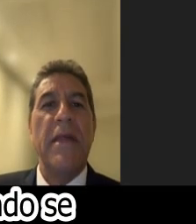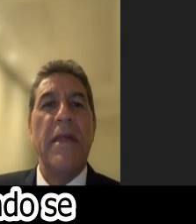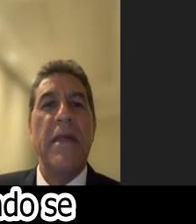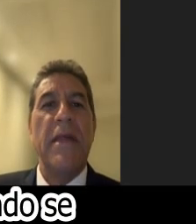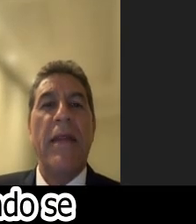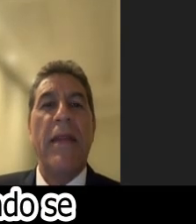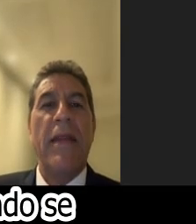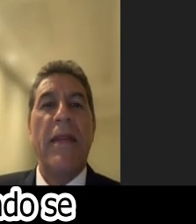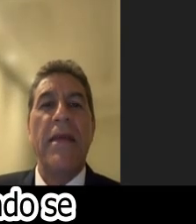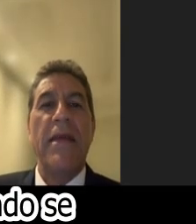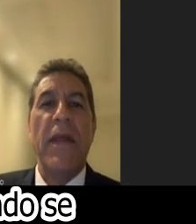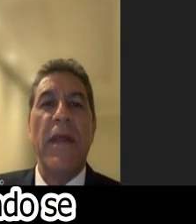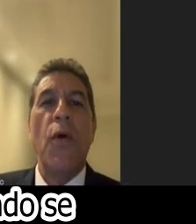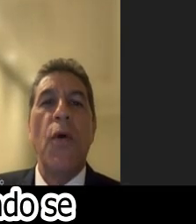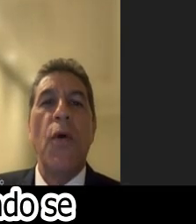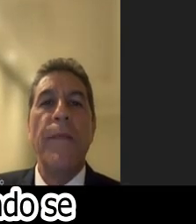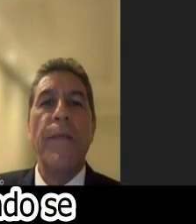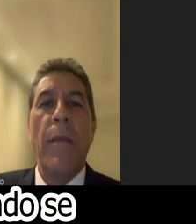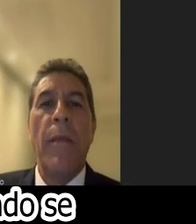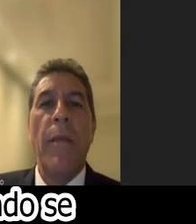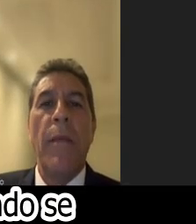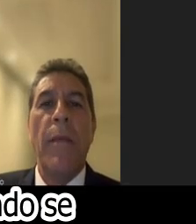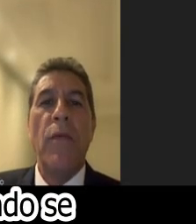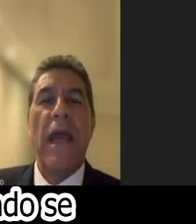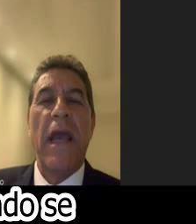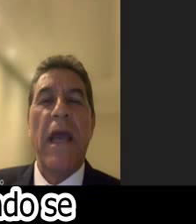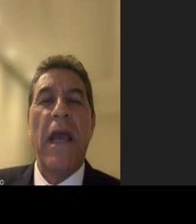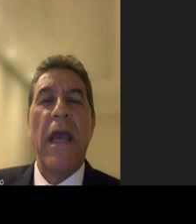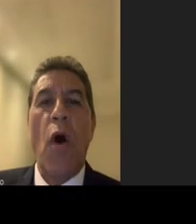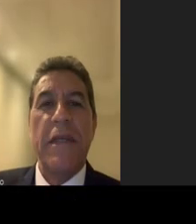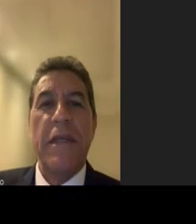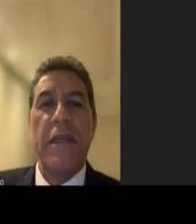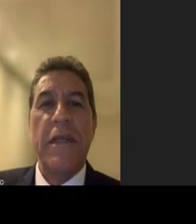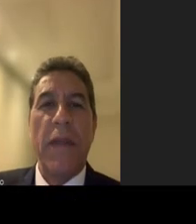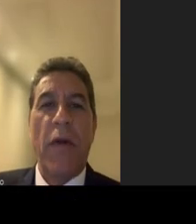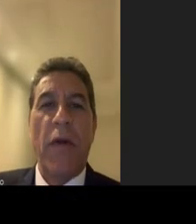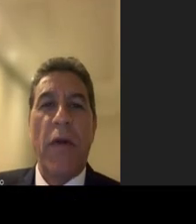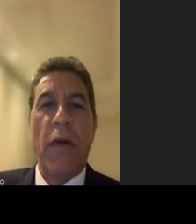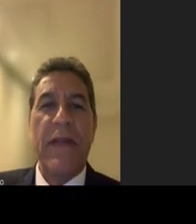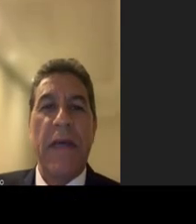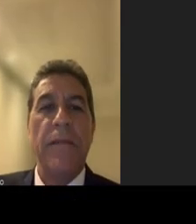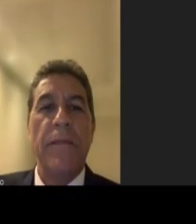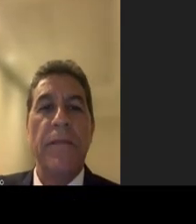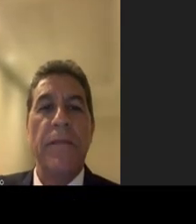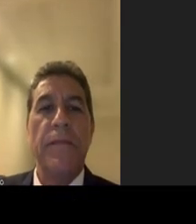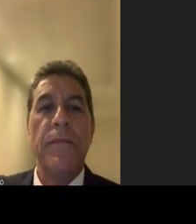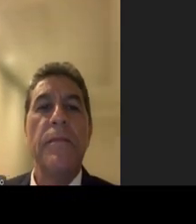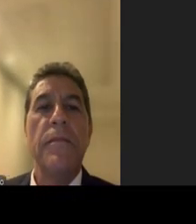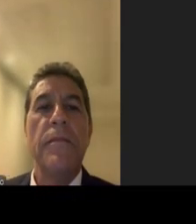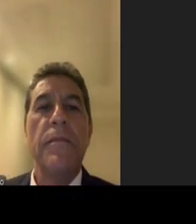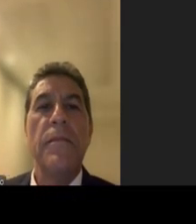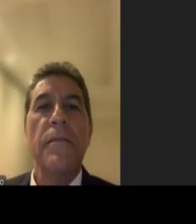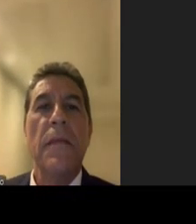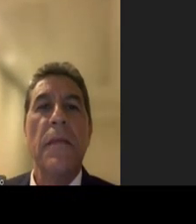à apreciação a ata da sessão anterior, perguntando se há algum óbice quanto à aprovação.